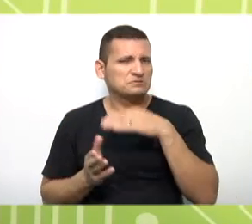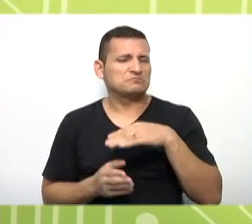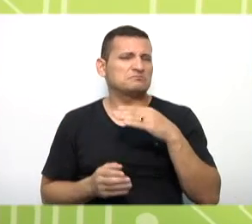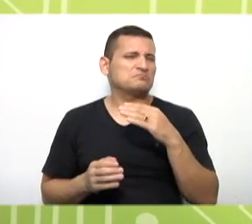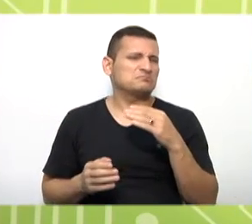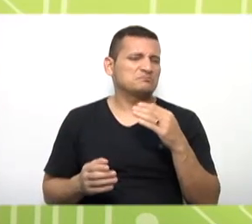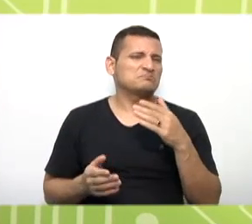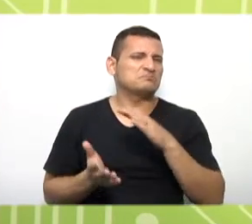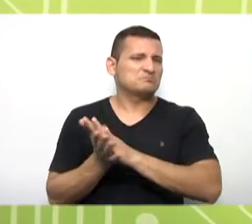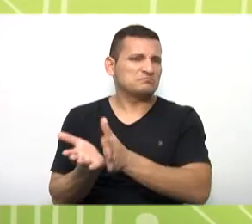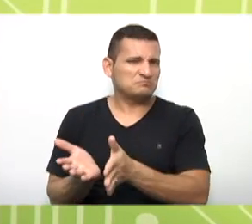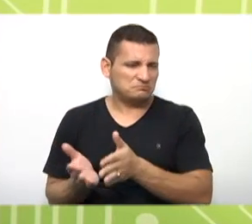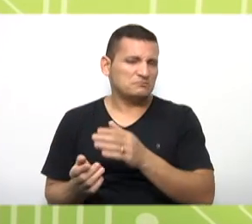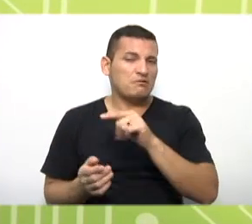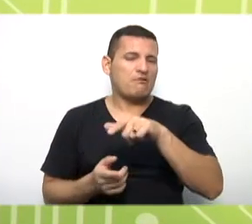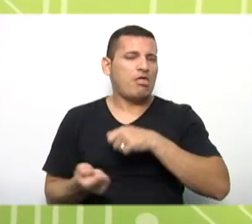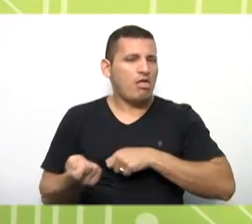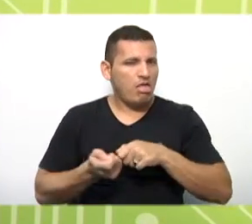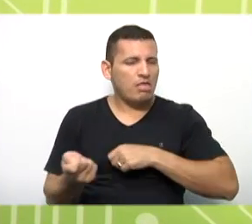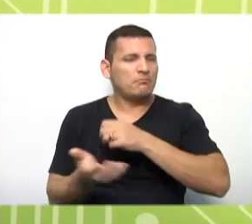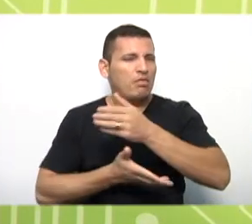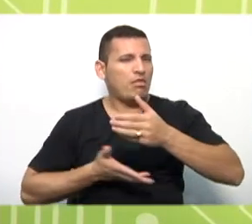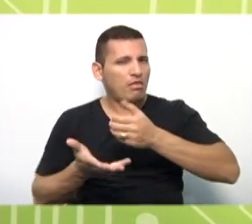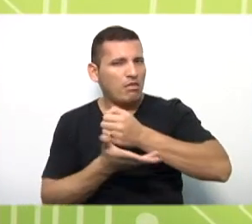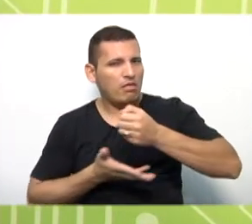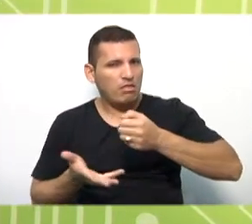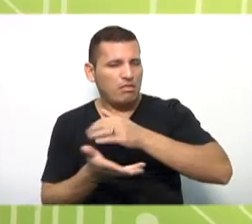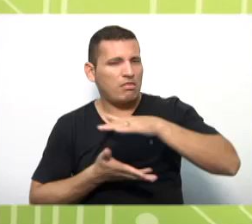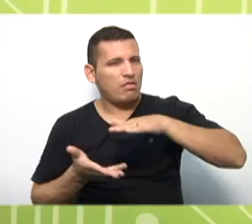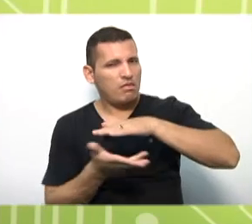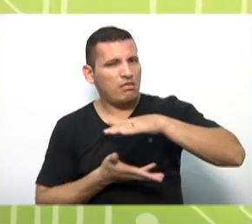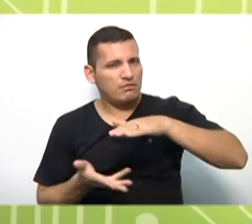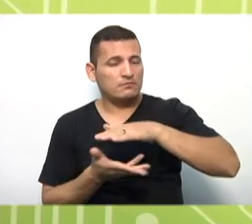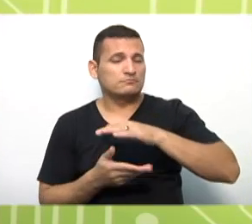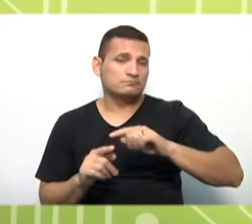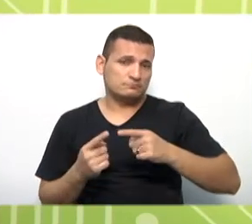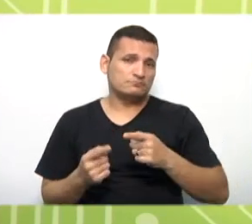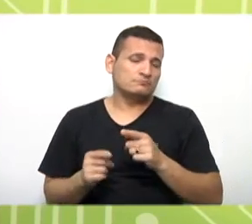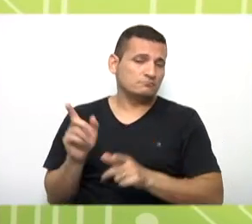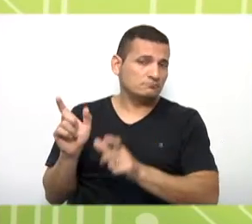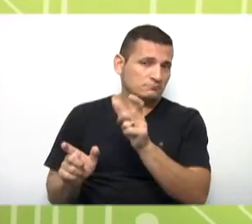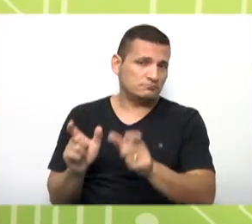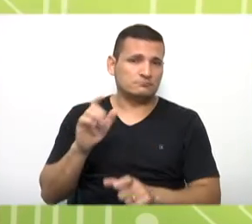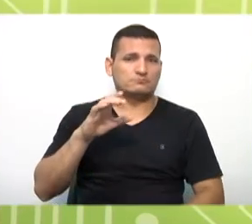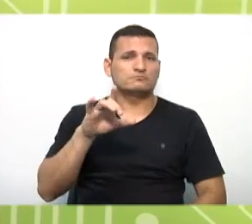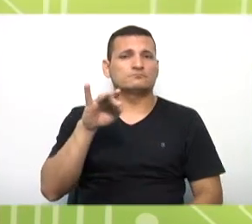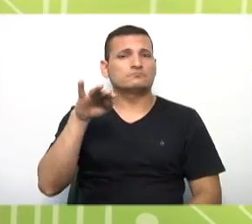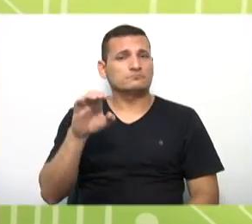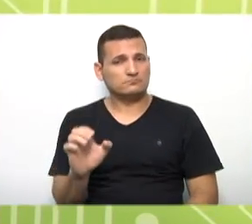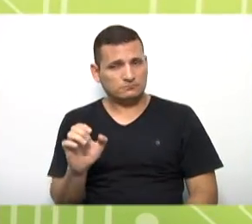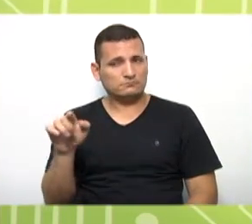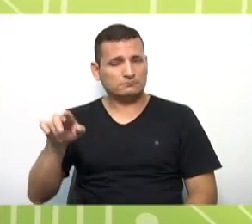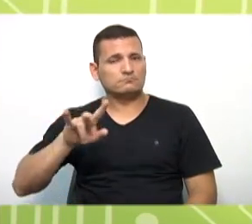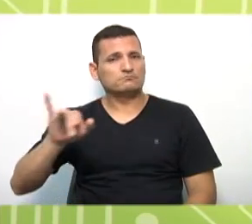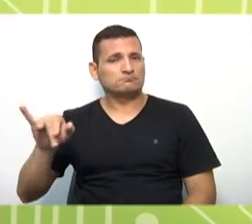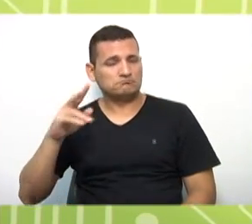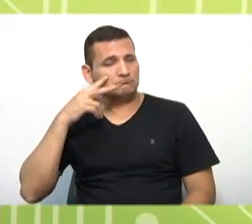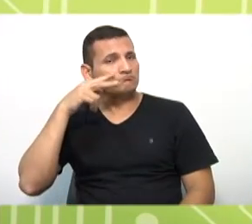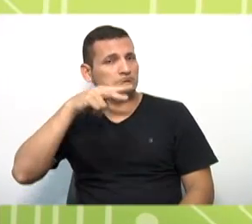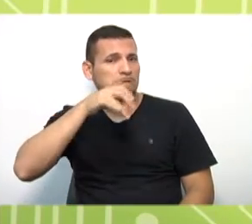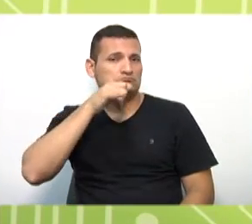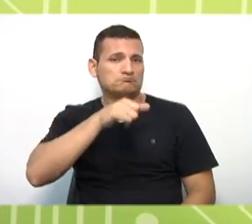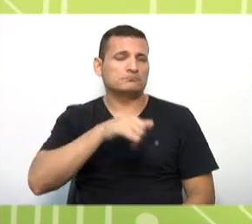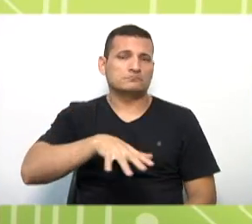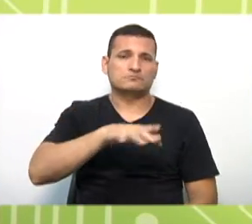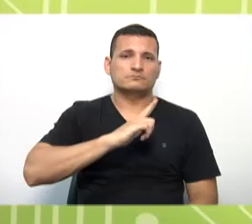alguém que era da limpeza, que não fazia parte. Mas o cliente, ele vai olhar o ambiente está limpo, está agradável,